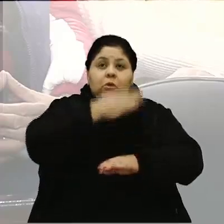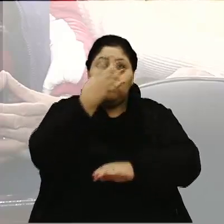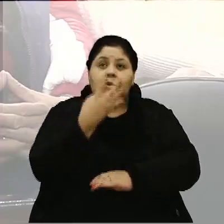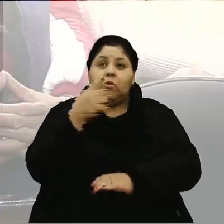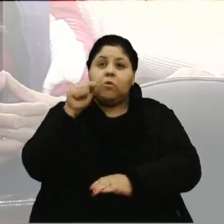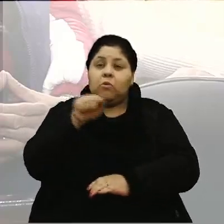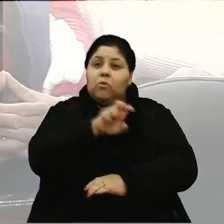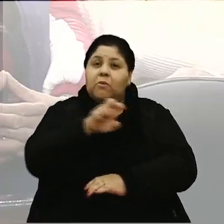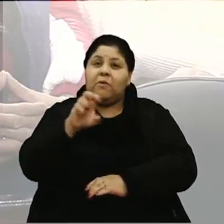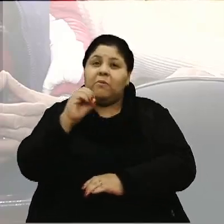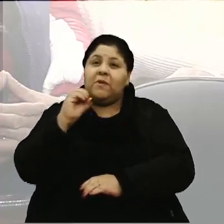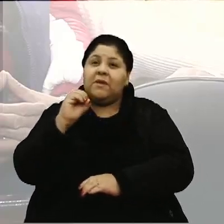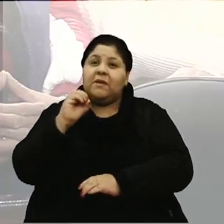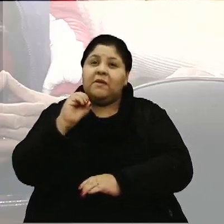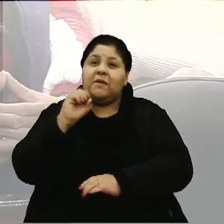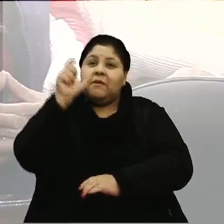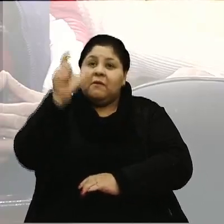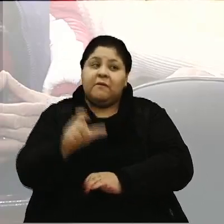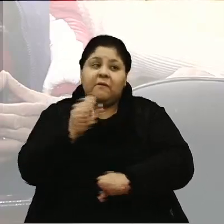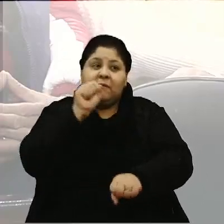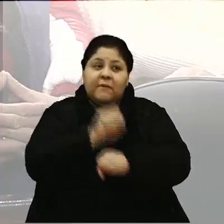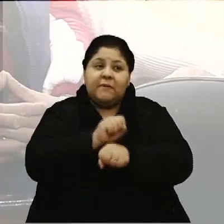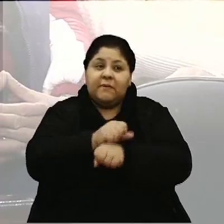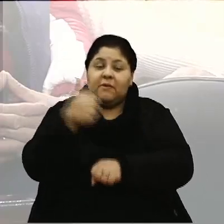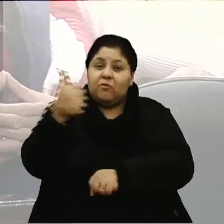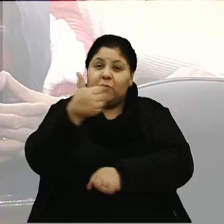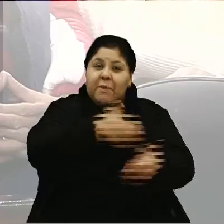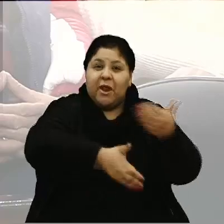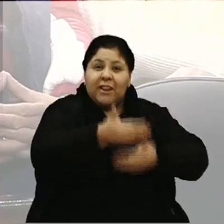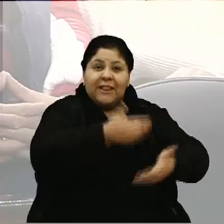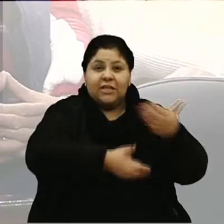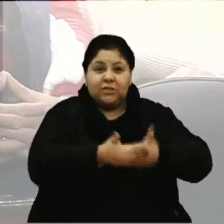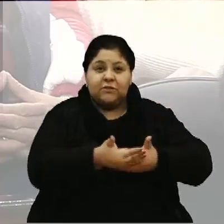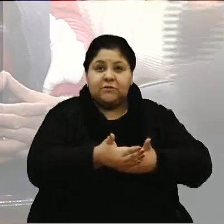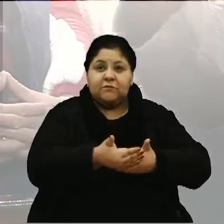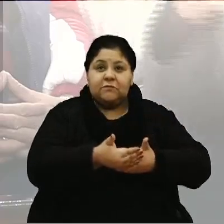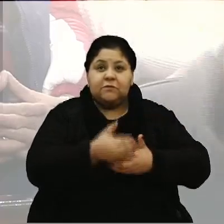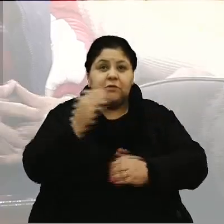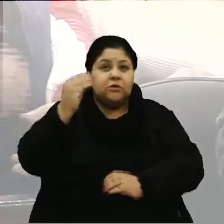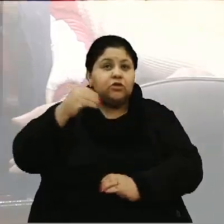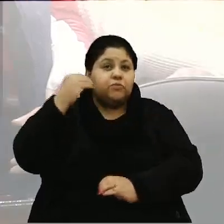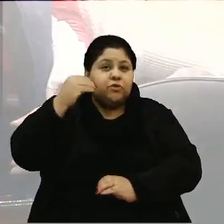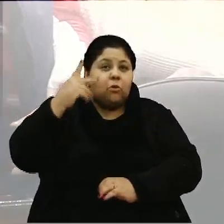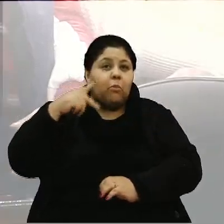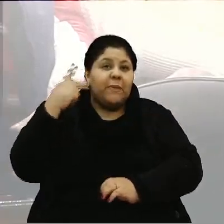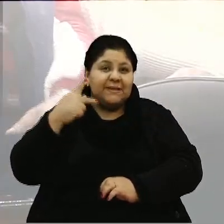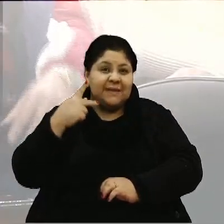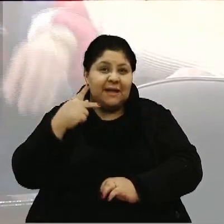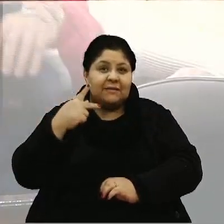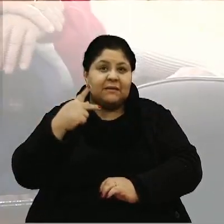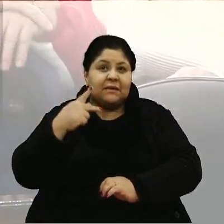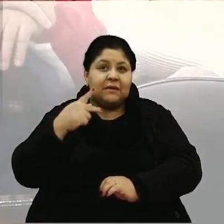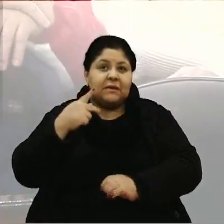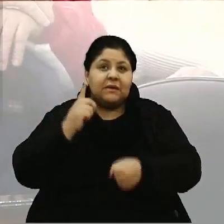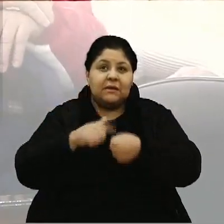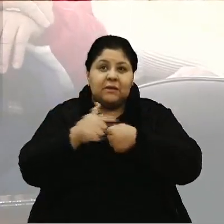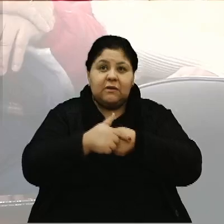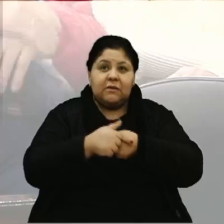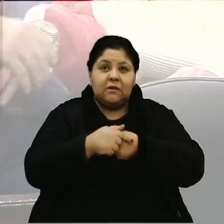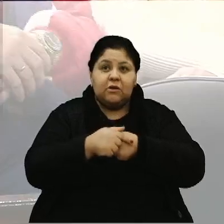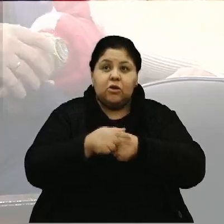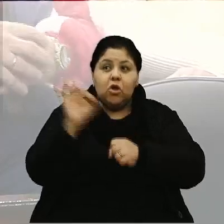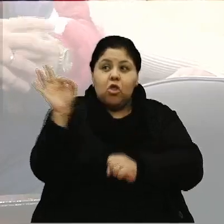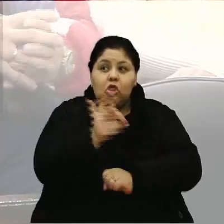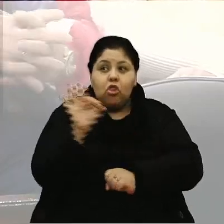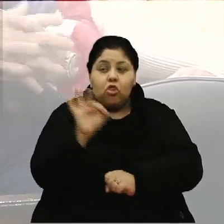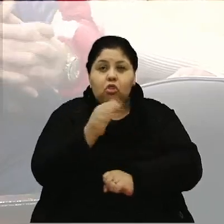4.500 pessoas aguardando uma primeira consulta de psicólogo ou psiquiatra no nosso município. O índice de suicídio